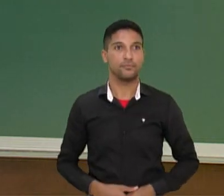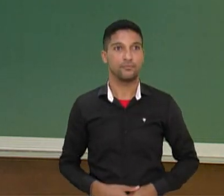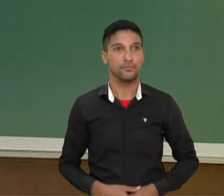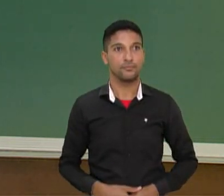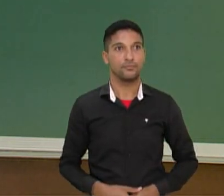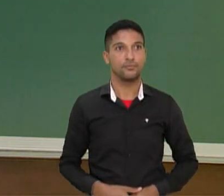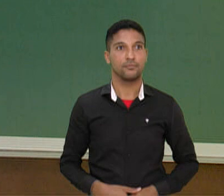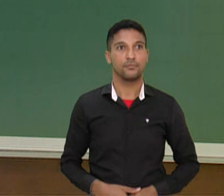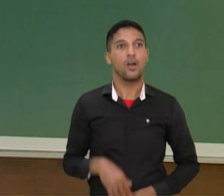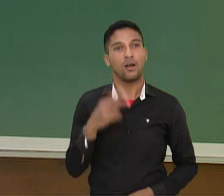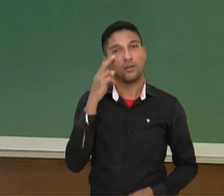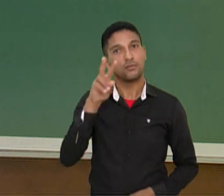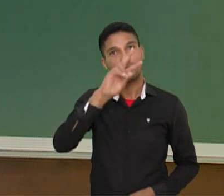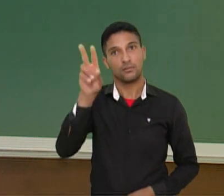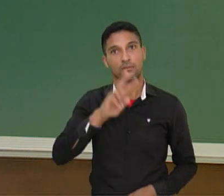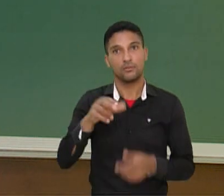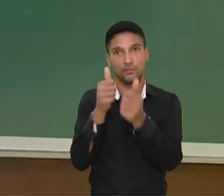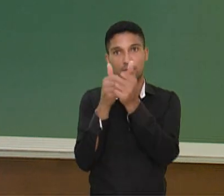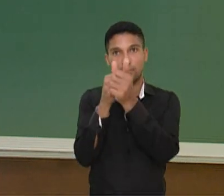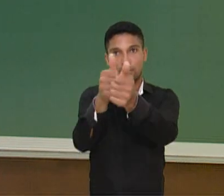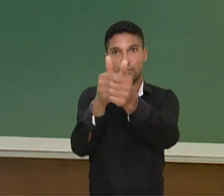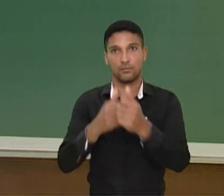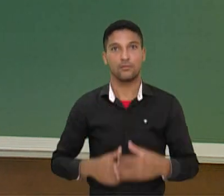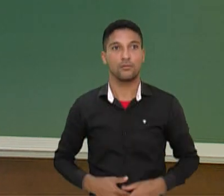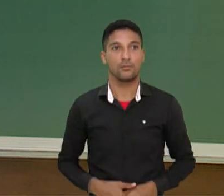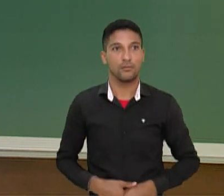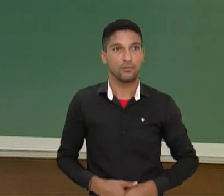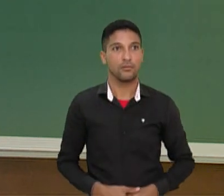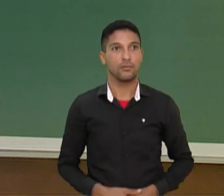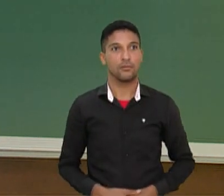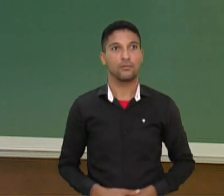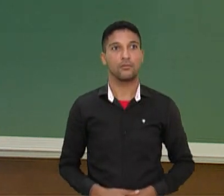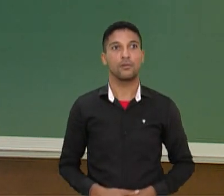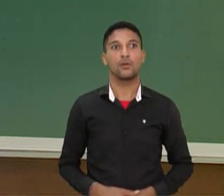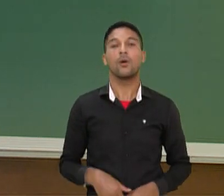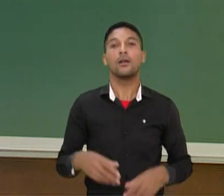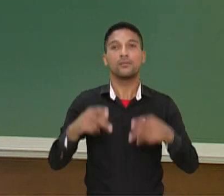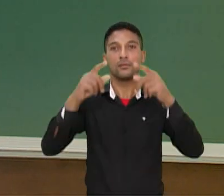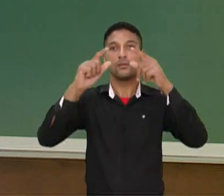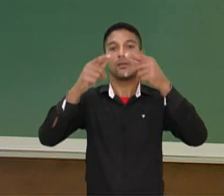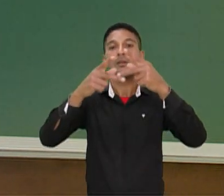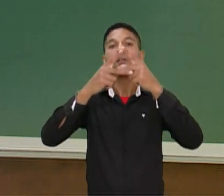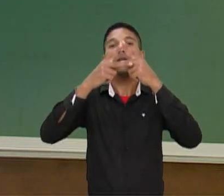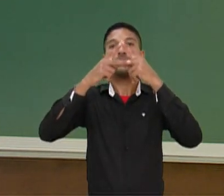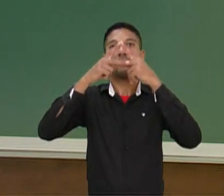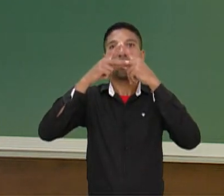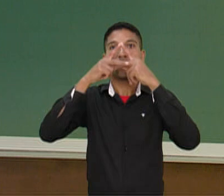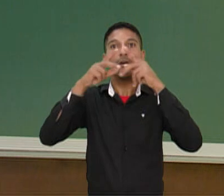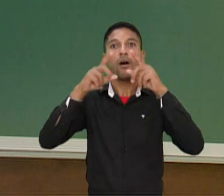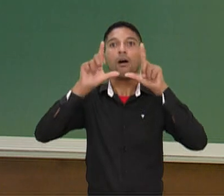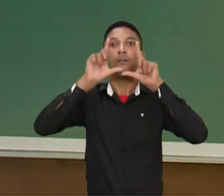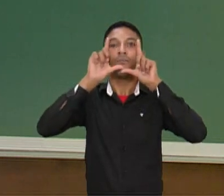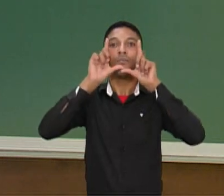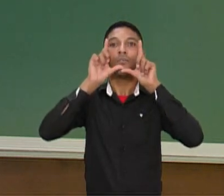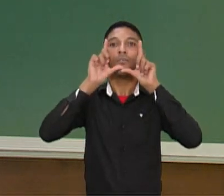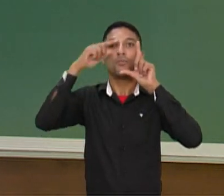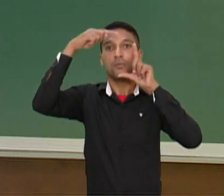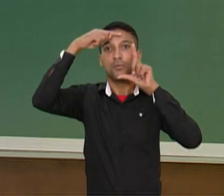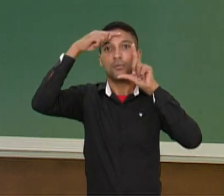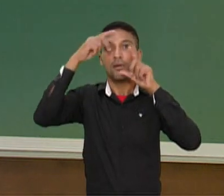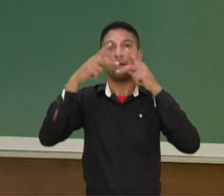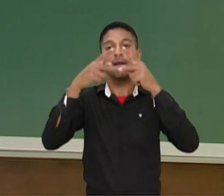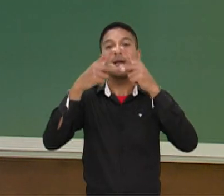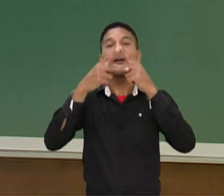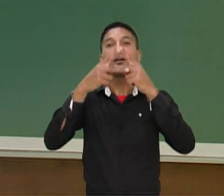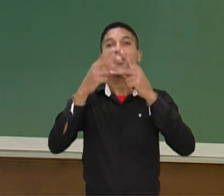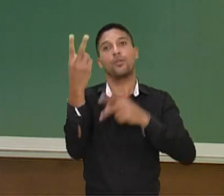lados menos 2. Então, deu o número de triângulos lá dentro, 2. 2 vezes 180 é a soma dos ângulos